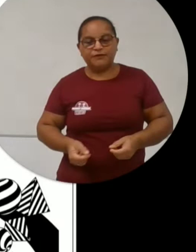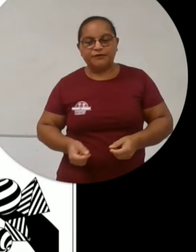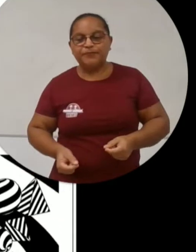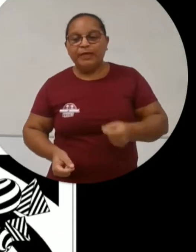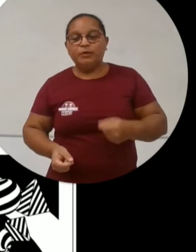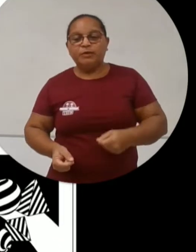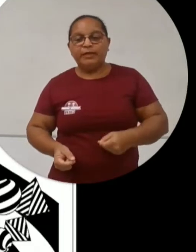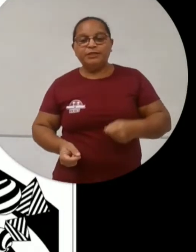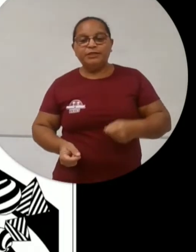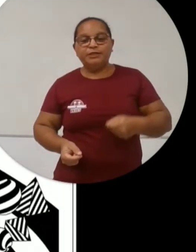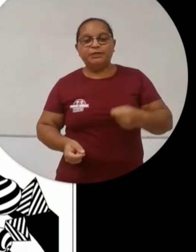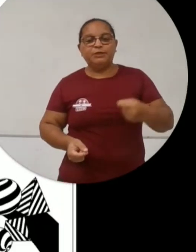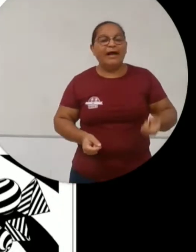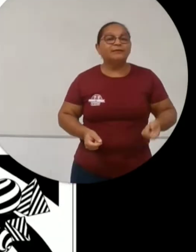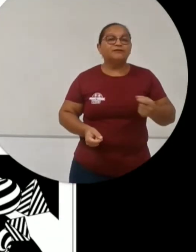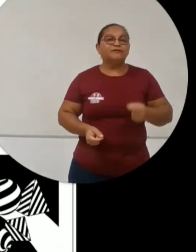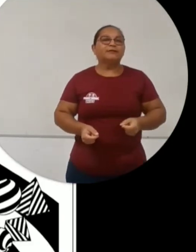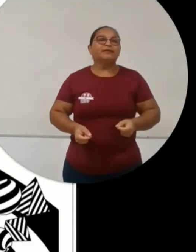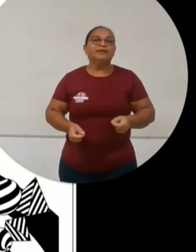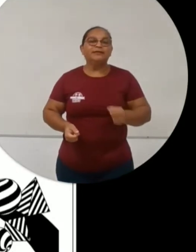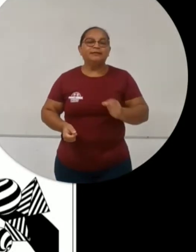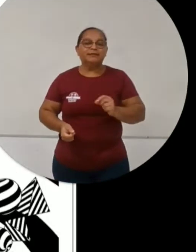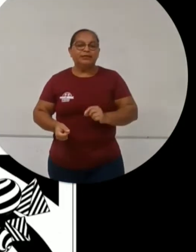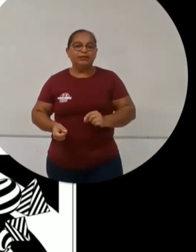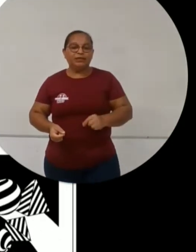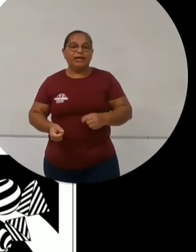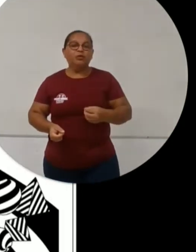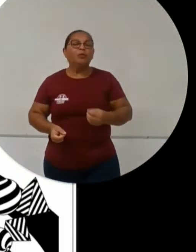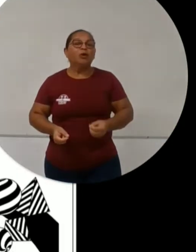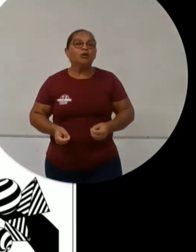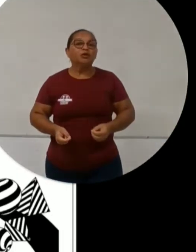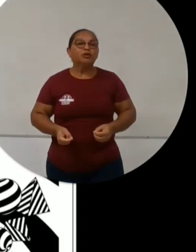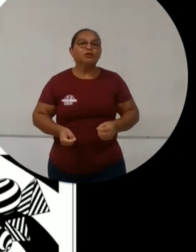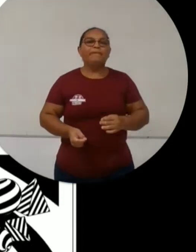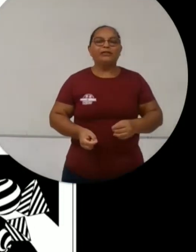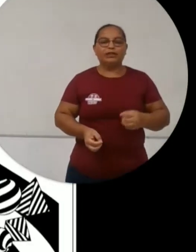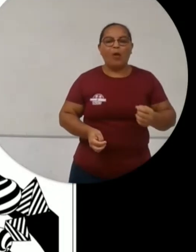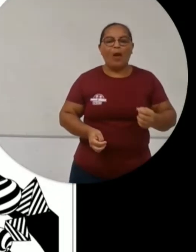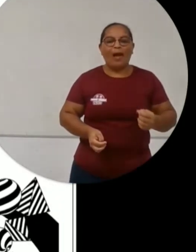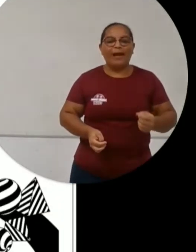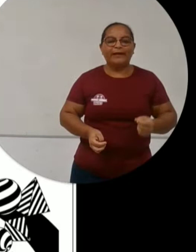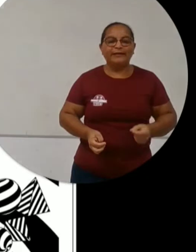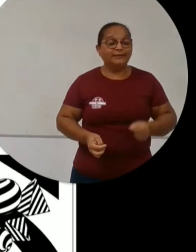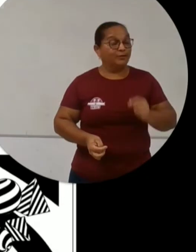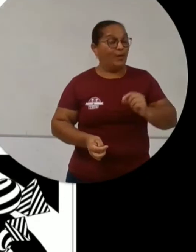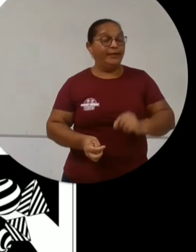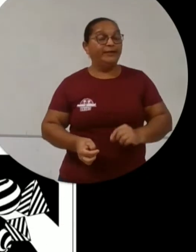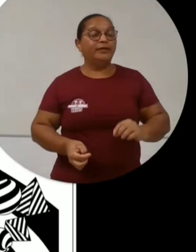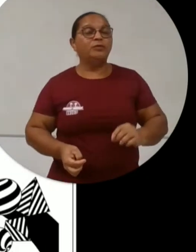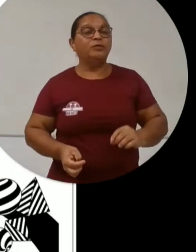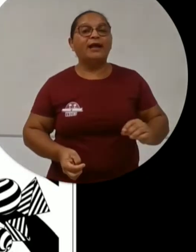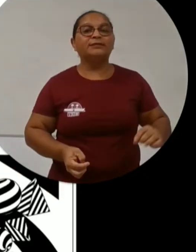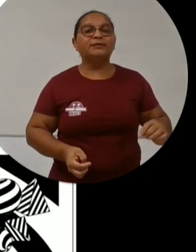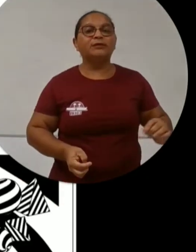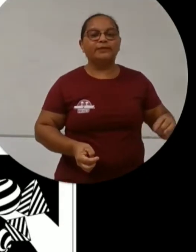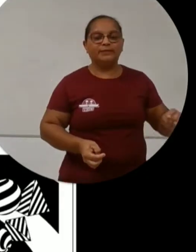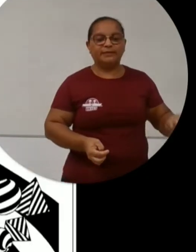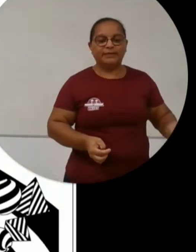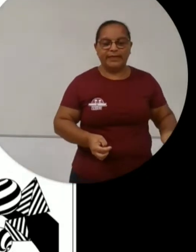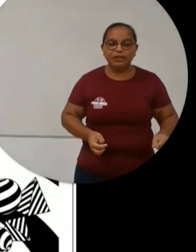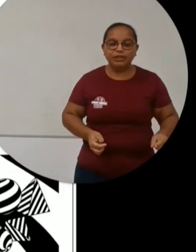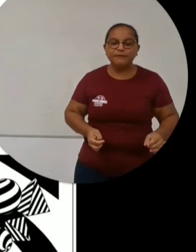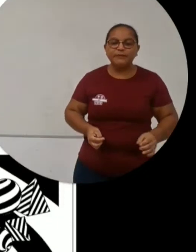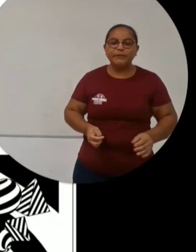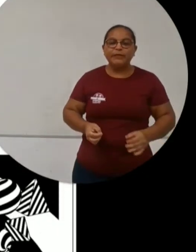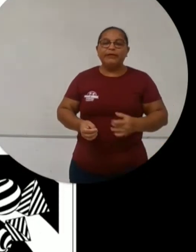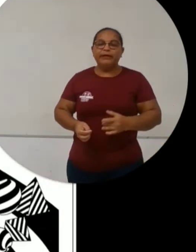possível. E o texto base de vocês está no módulo, na página 41 a